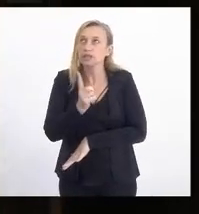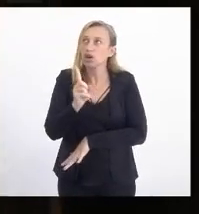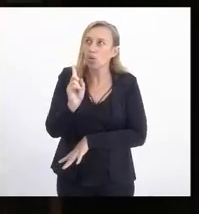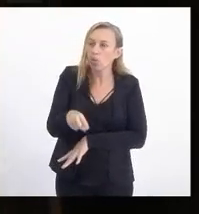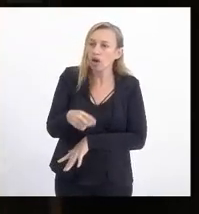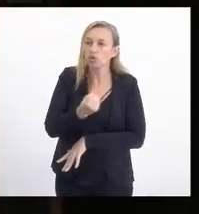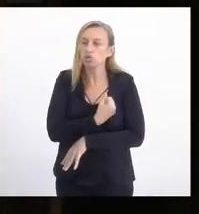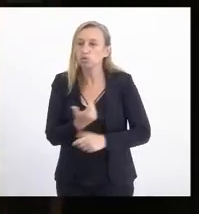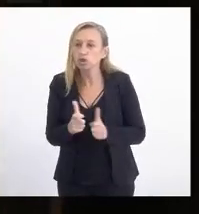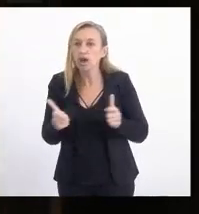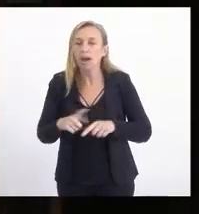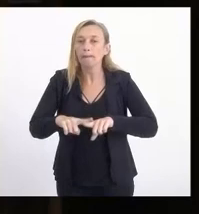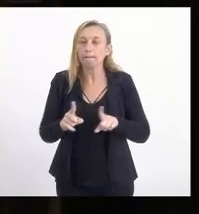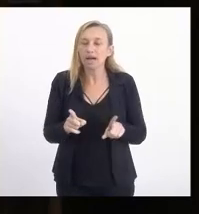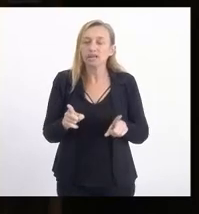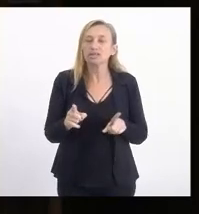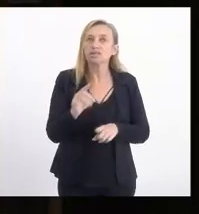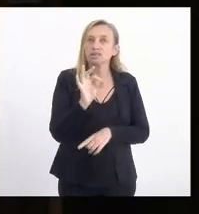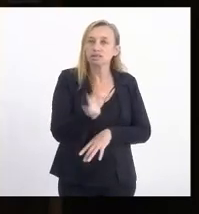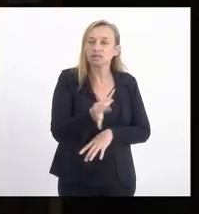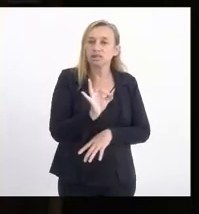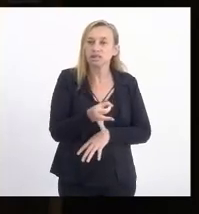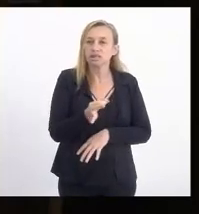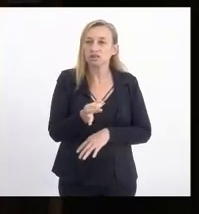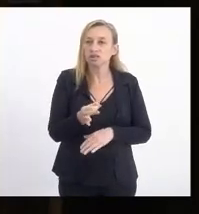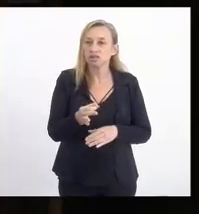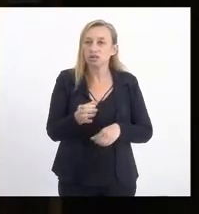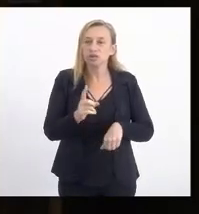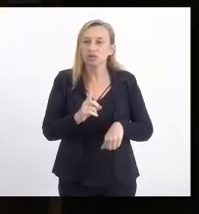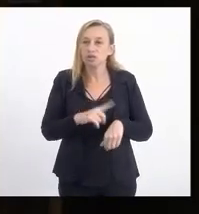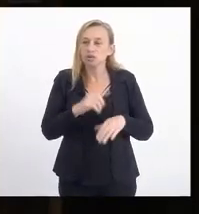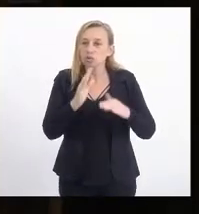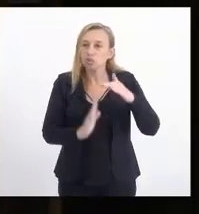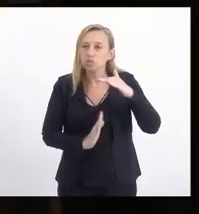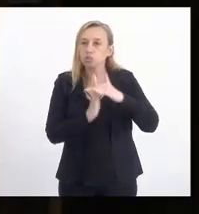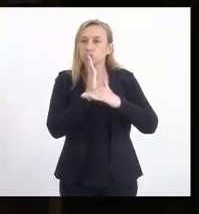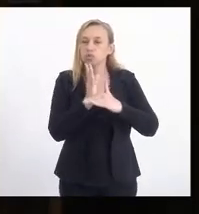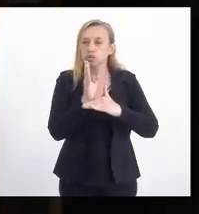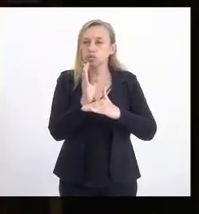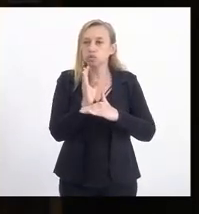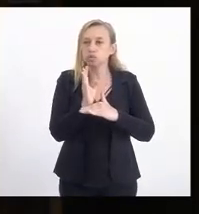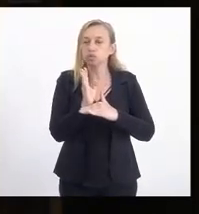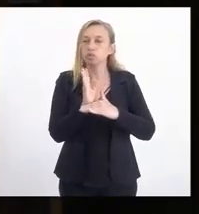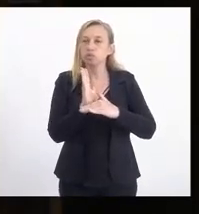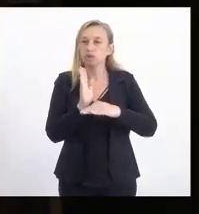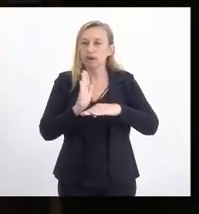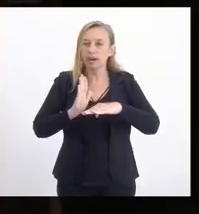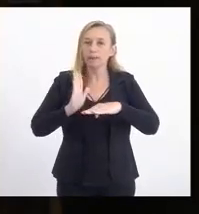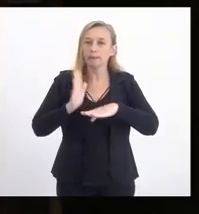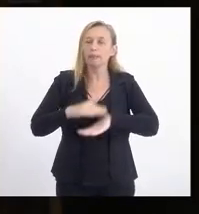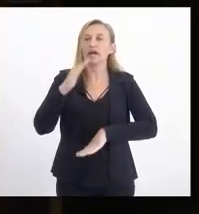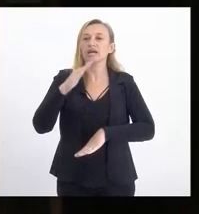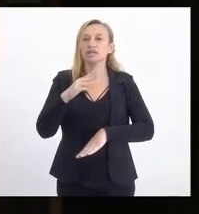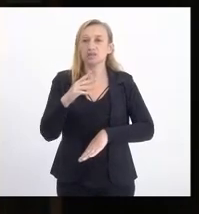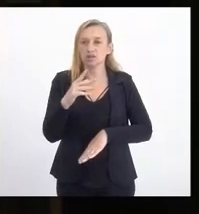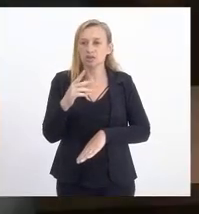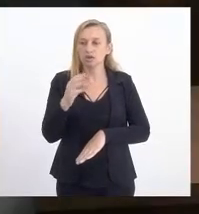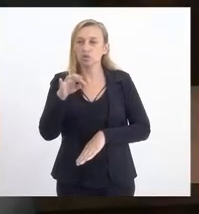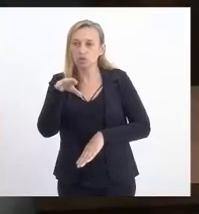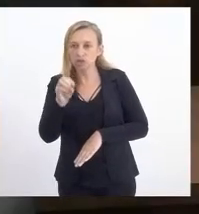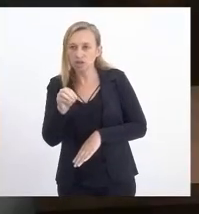grande massa mas que atualmente extrapola o teto remuneratório ganha acima do teto remuneratório Por quê